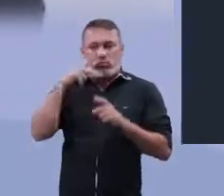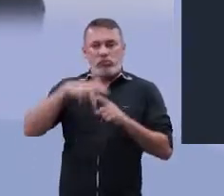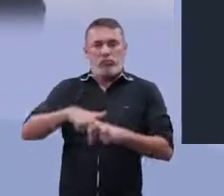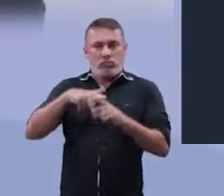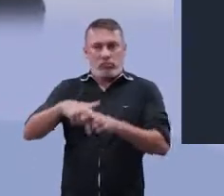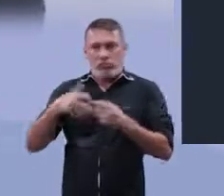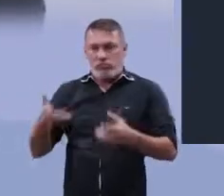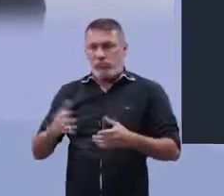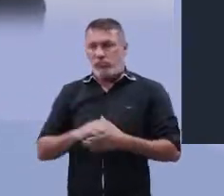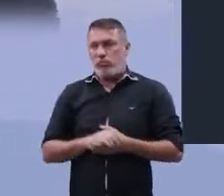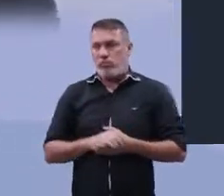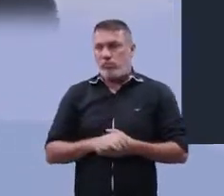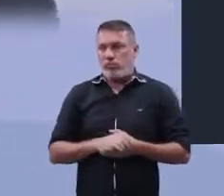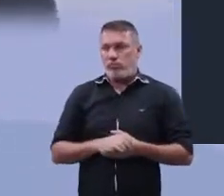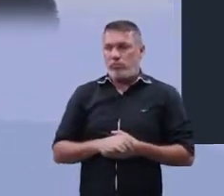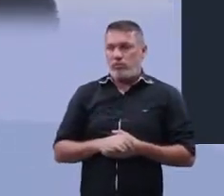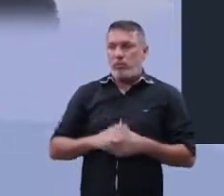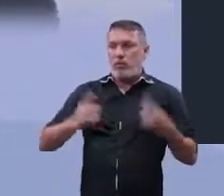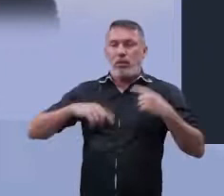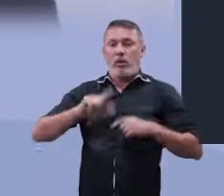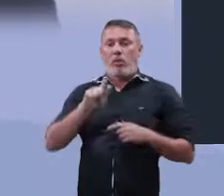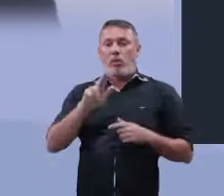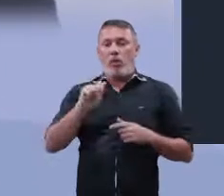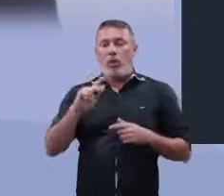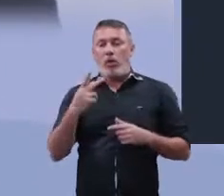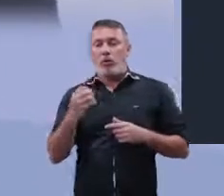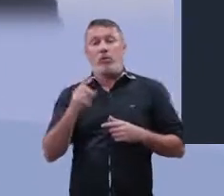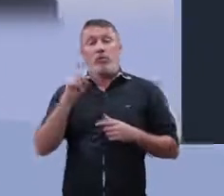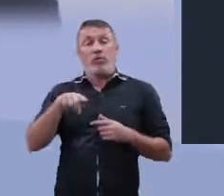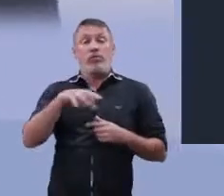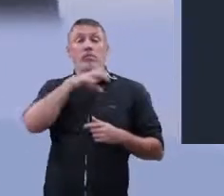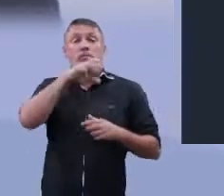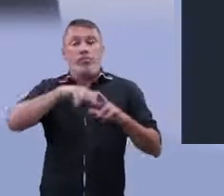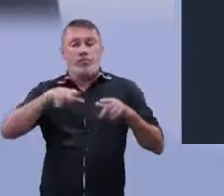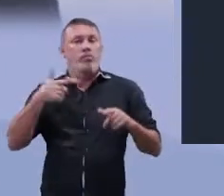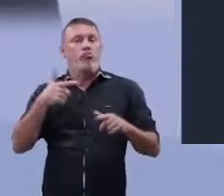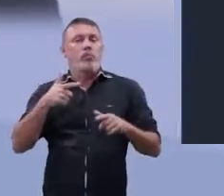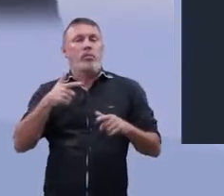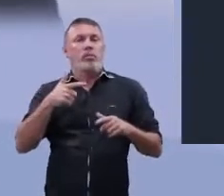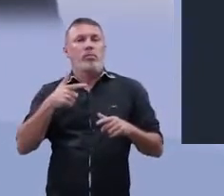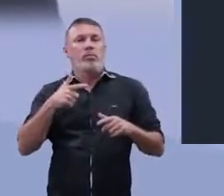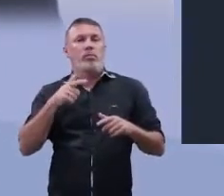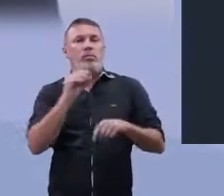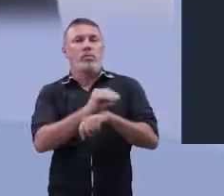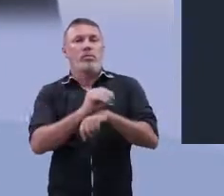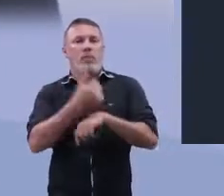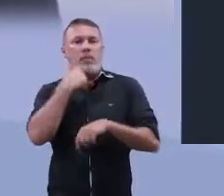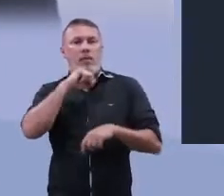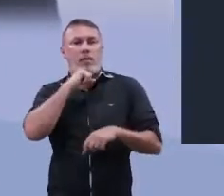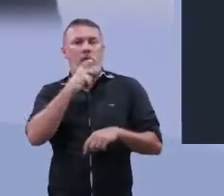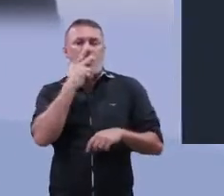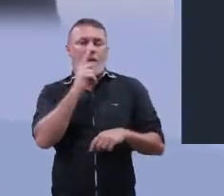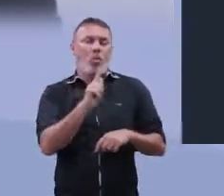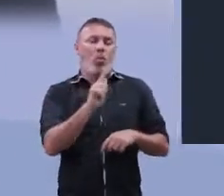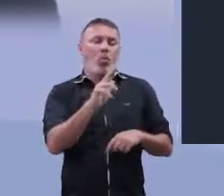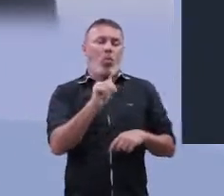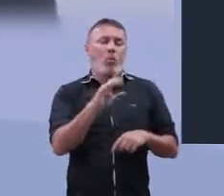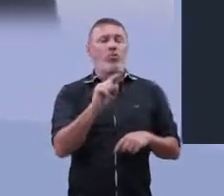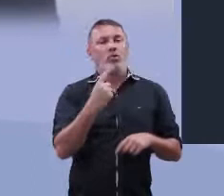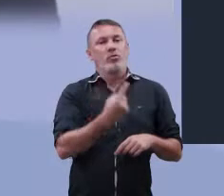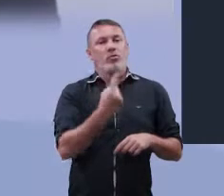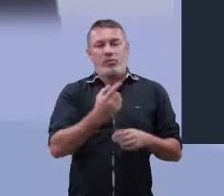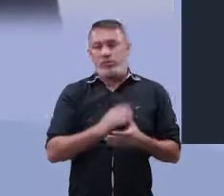dizer montar cavalo. E guacho significa um animal que foi criado sem mãe. Né? Então, um guacho, um animalzinho